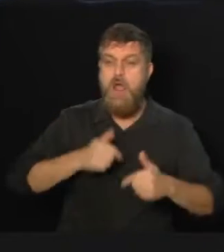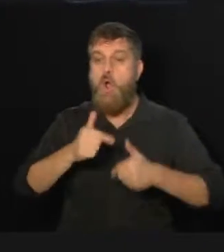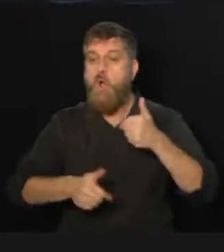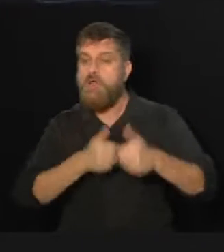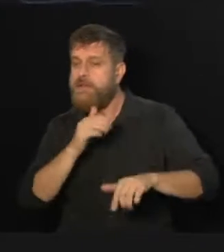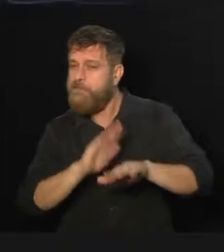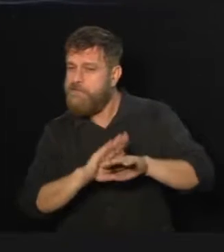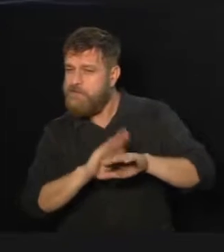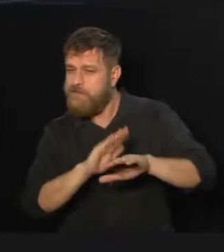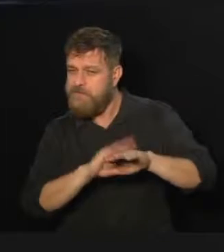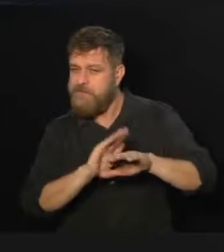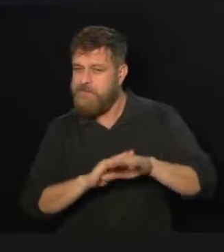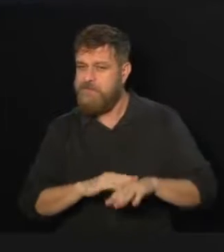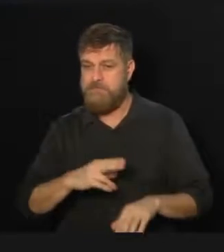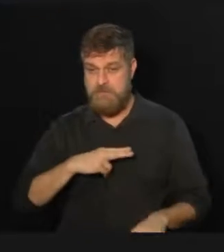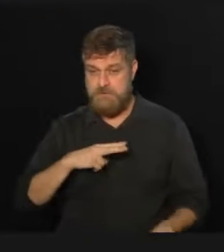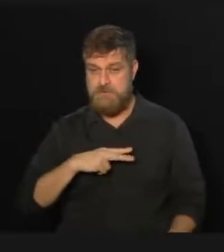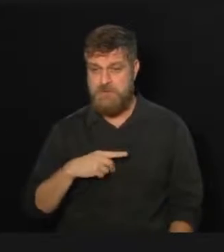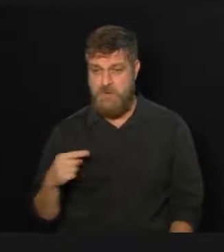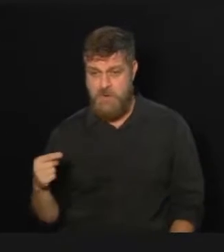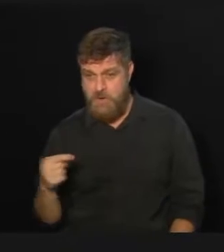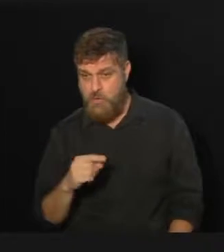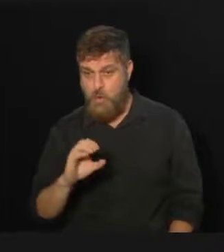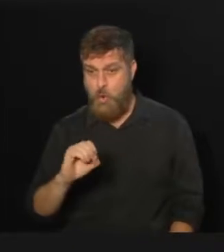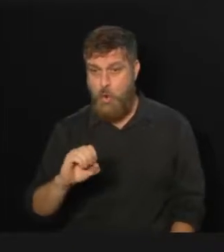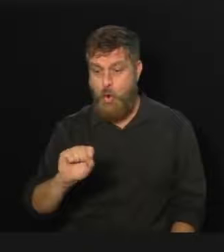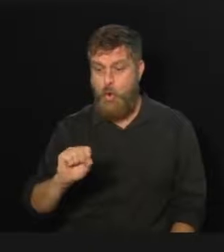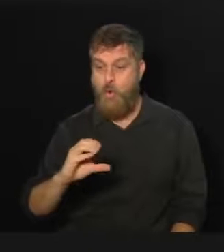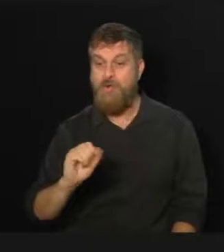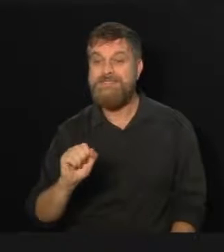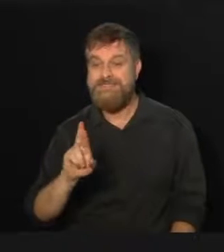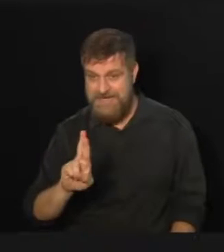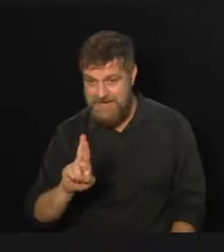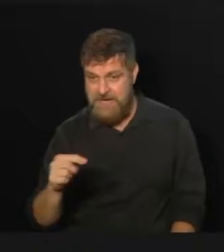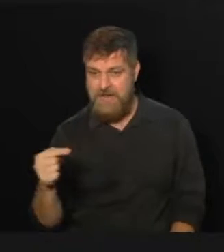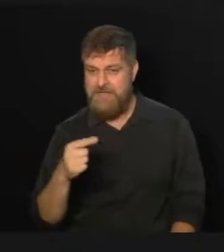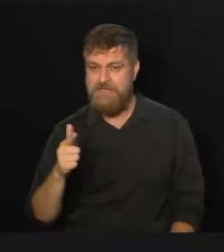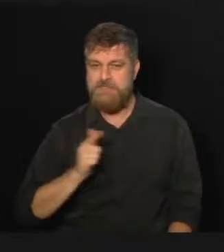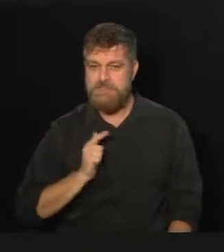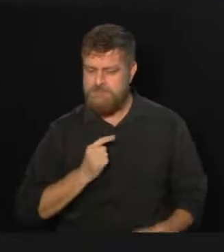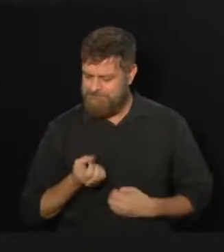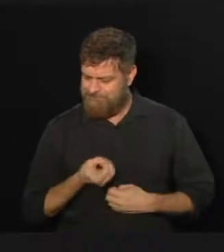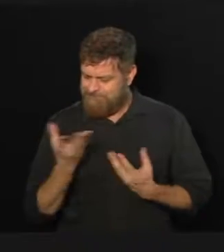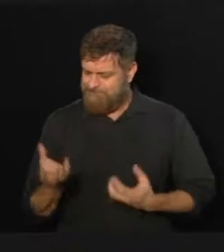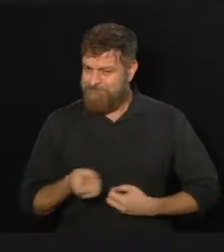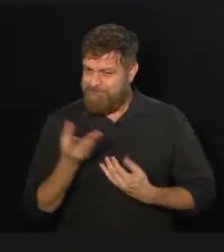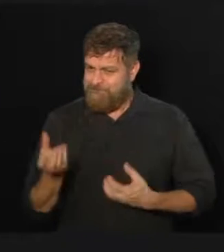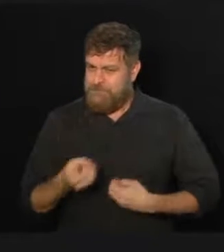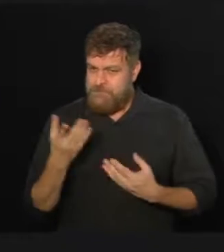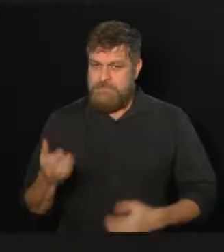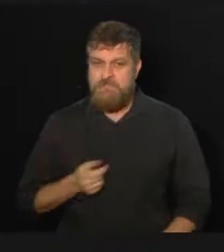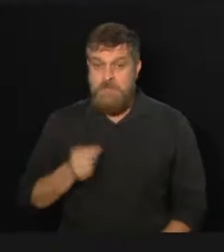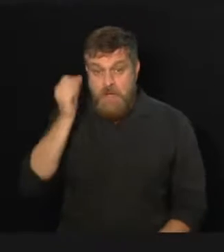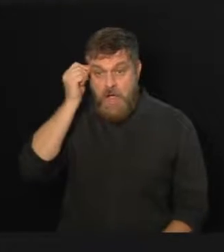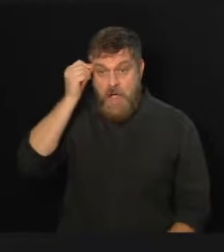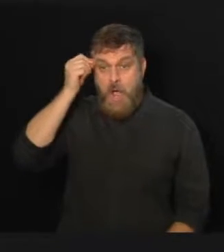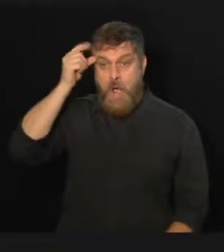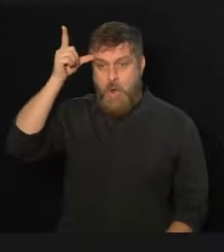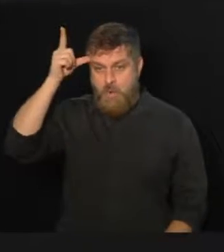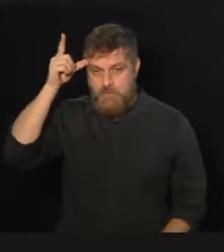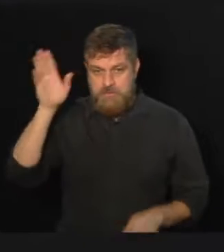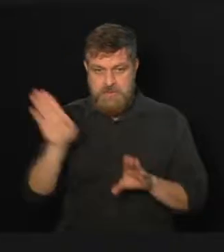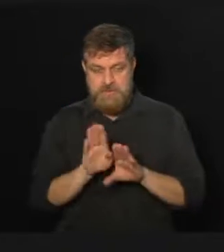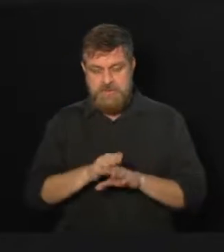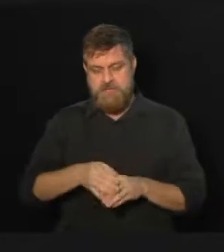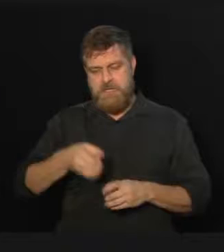dele. Ele tinha uma expressão muito forte quanto a cultura também, então ele